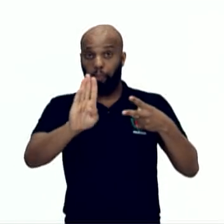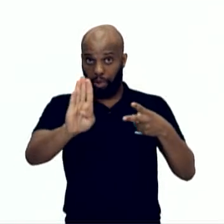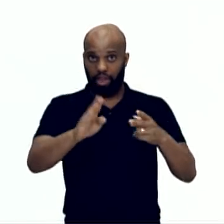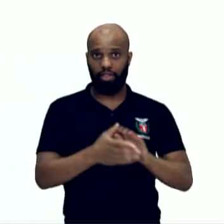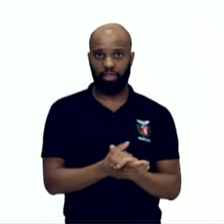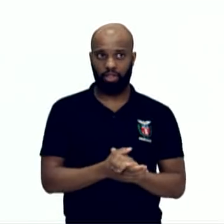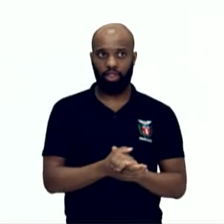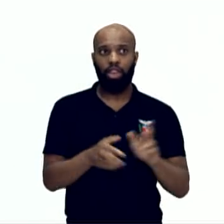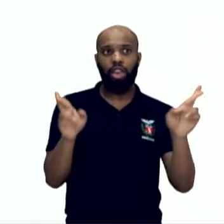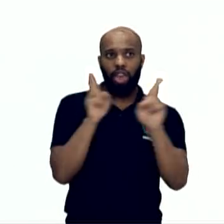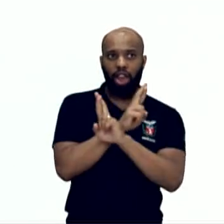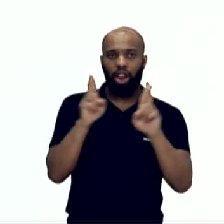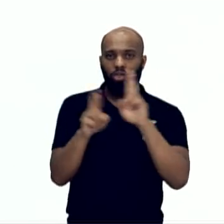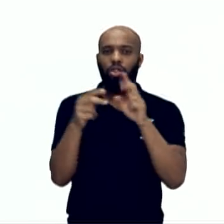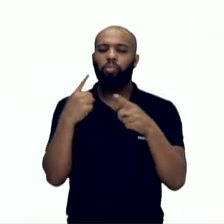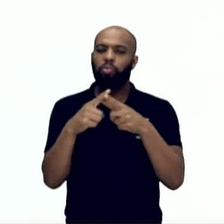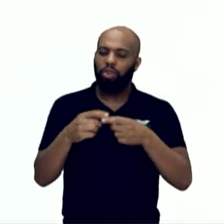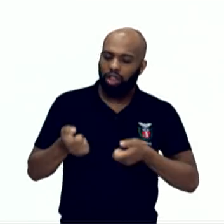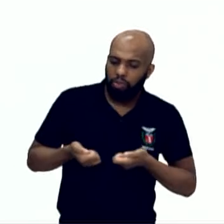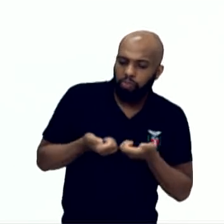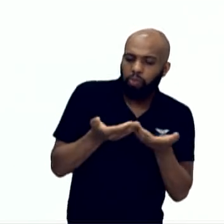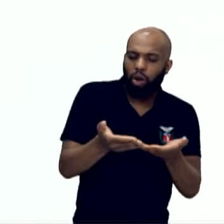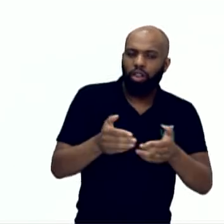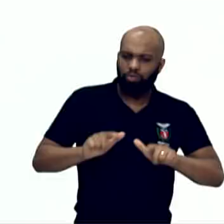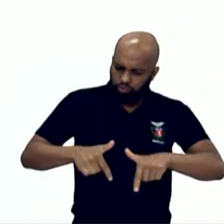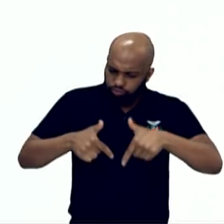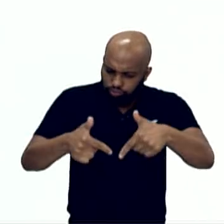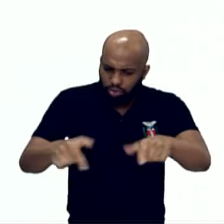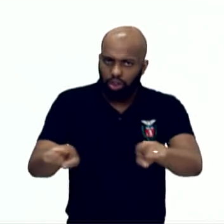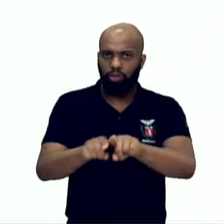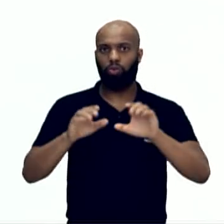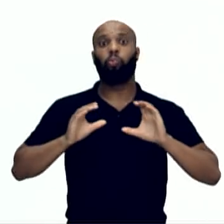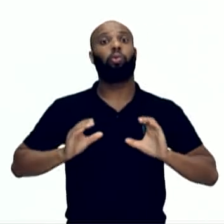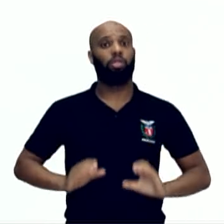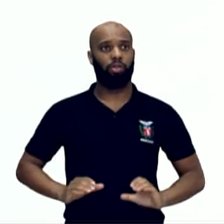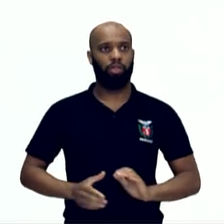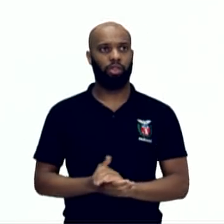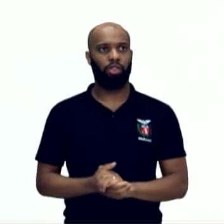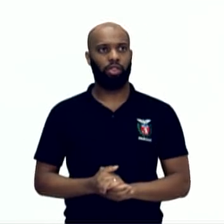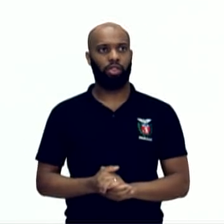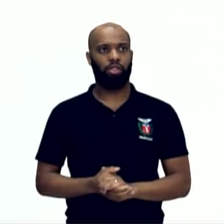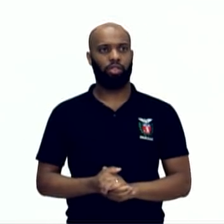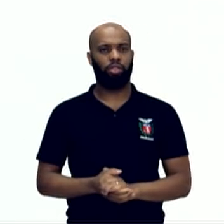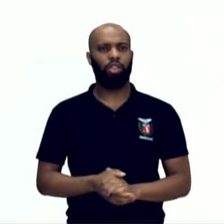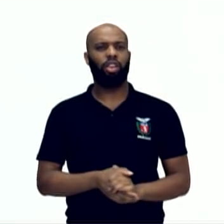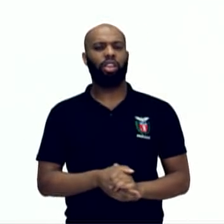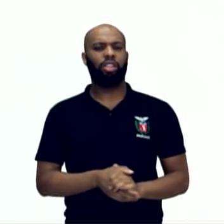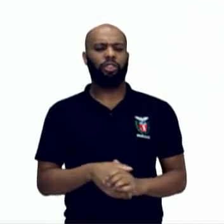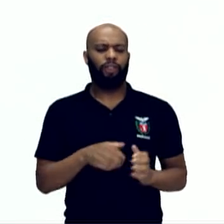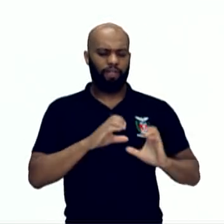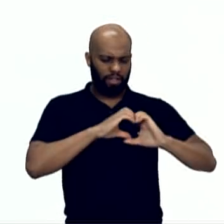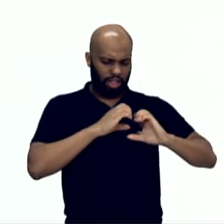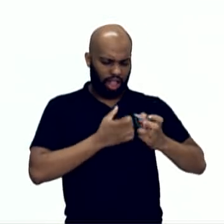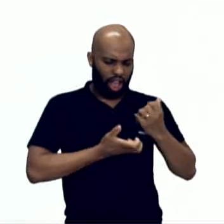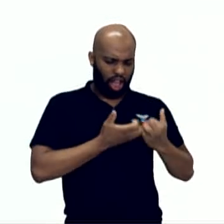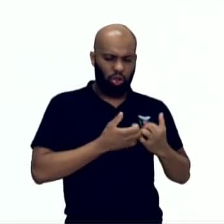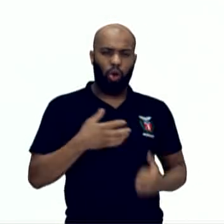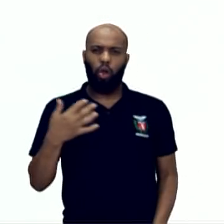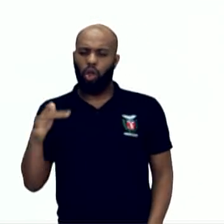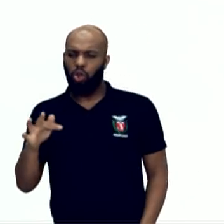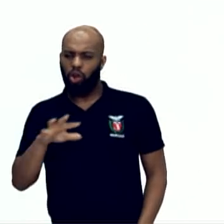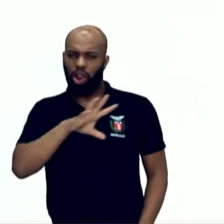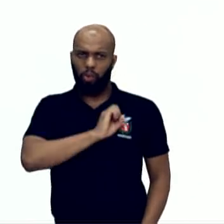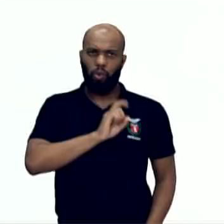se relacionam por expressarem atitudes e comportamento? Ardor, dor e amor são